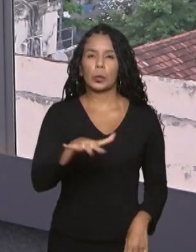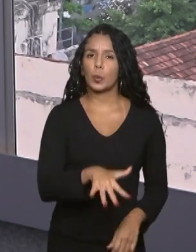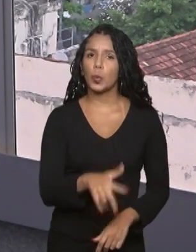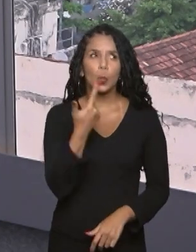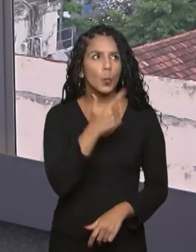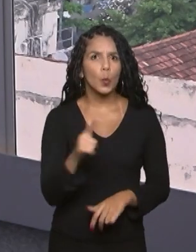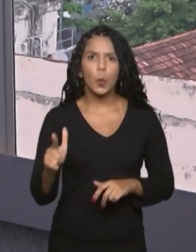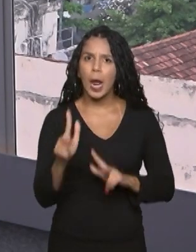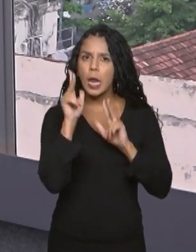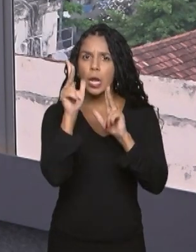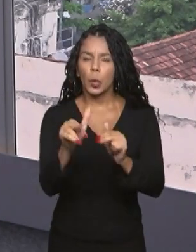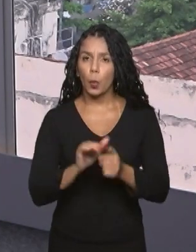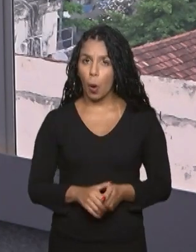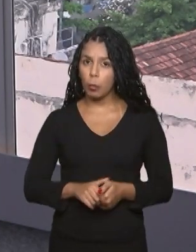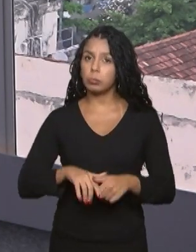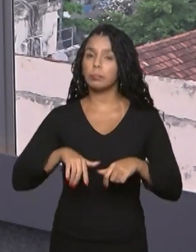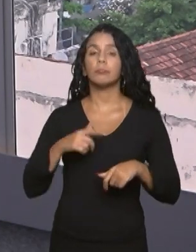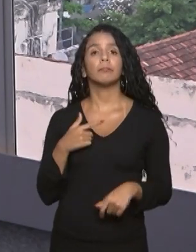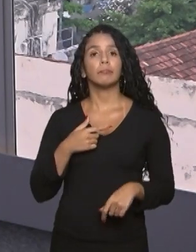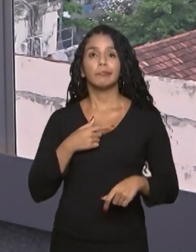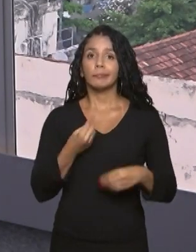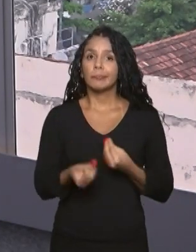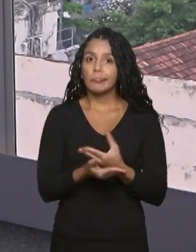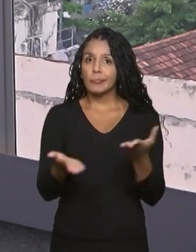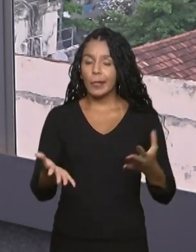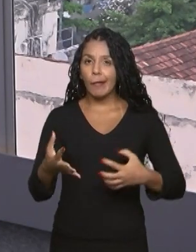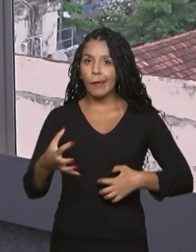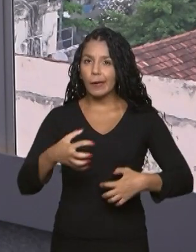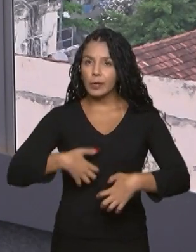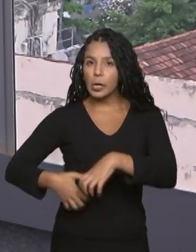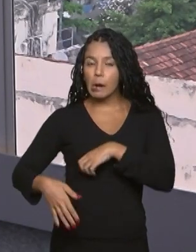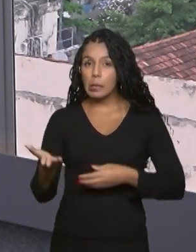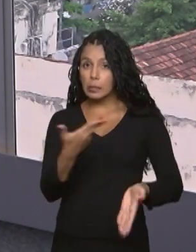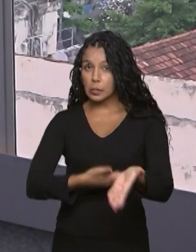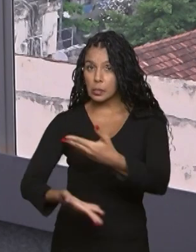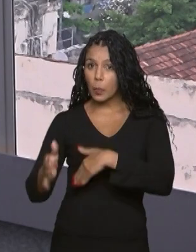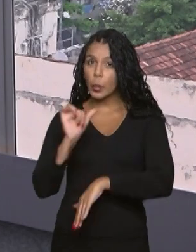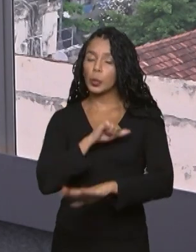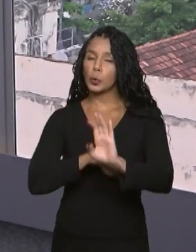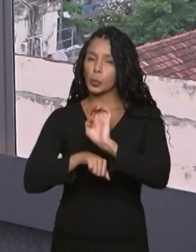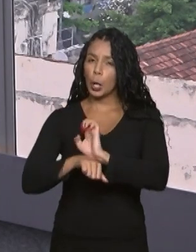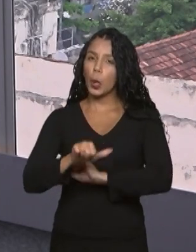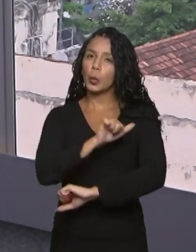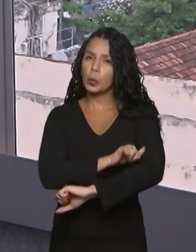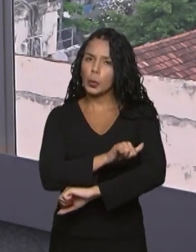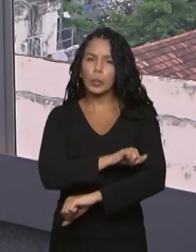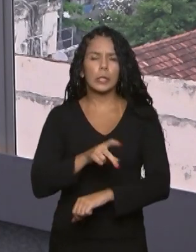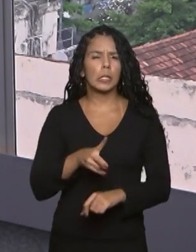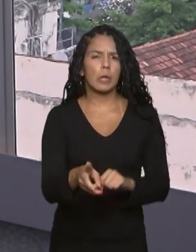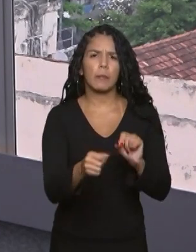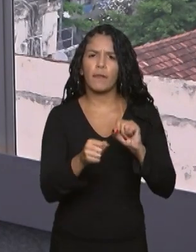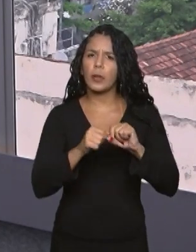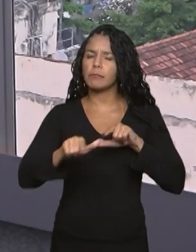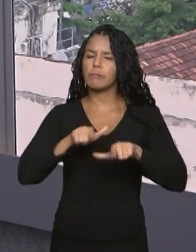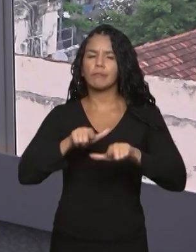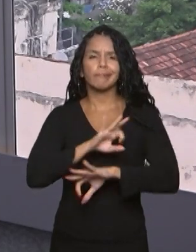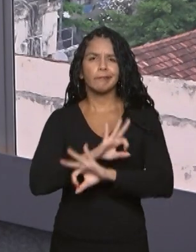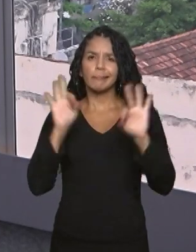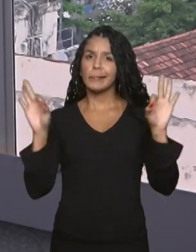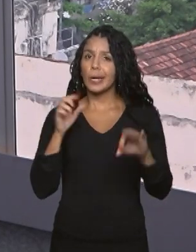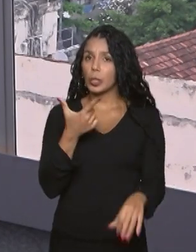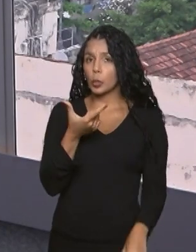sem precedentes. O serviço de transplantes do estado do Rio de Janeiro sempre realizou um trabalho de excelência e,